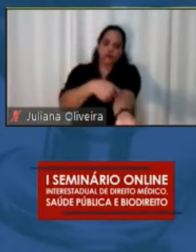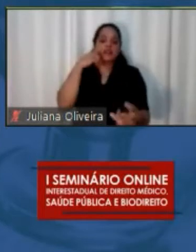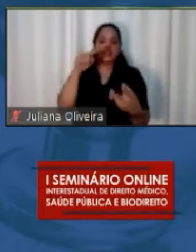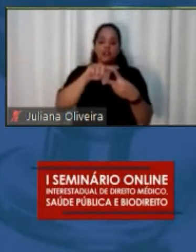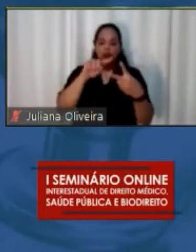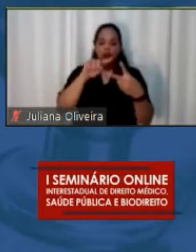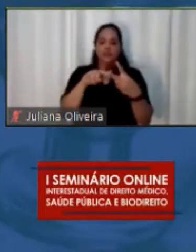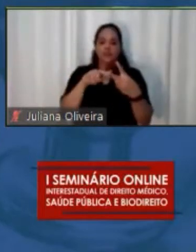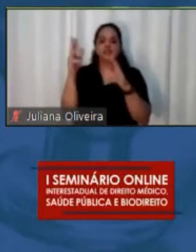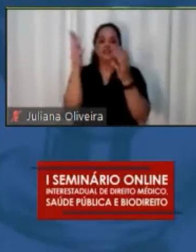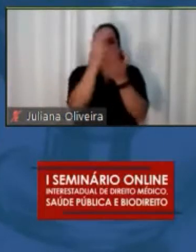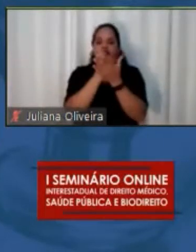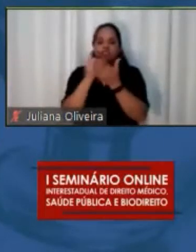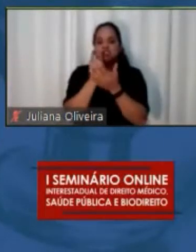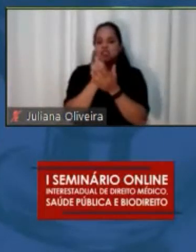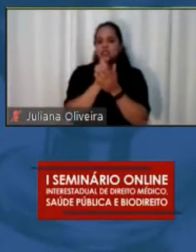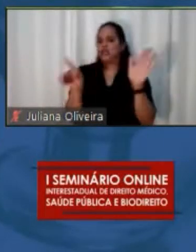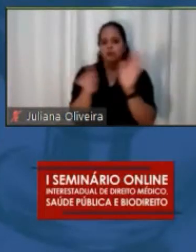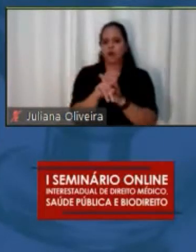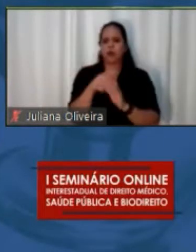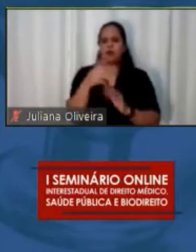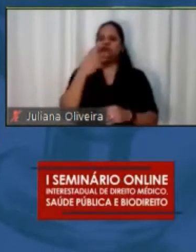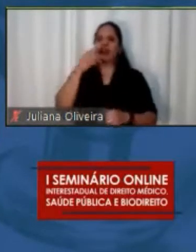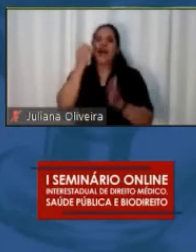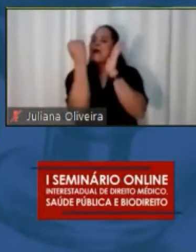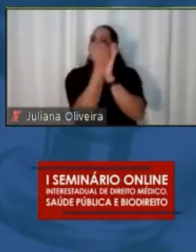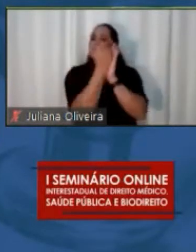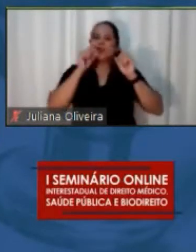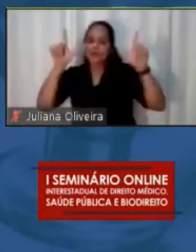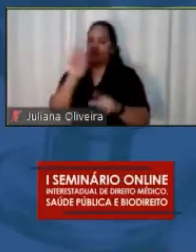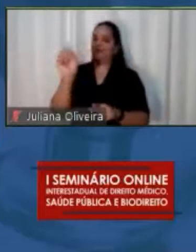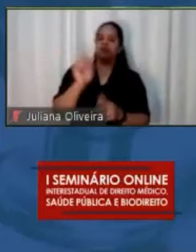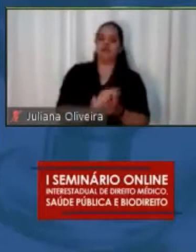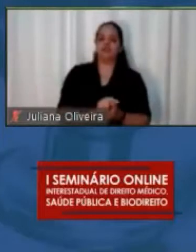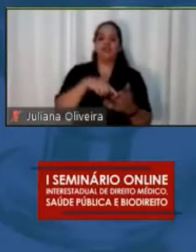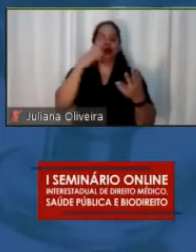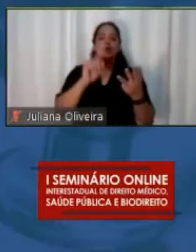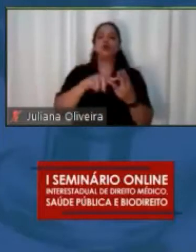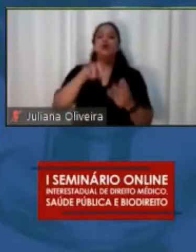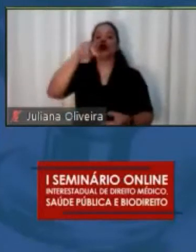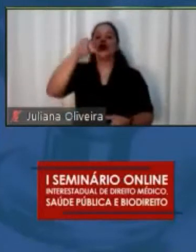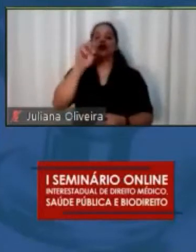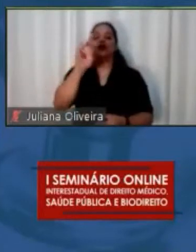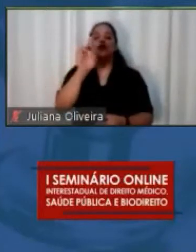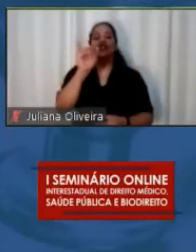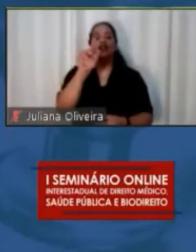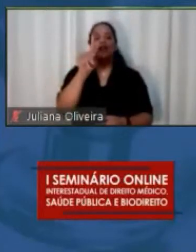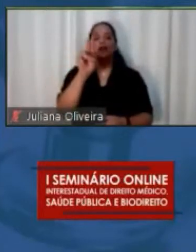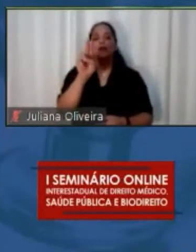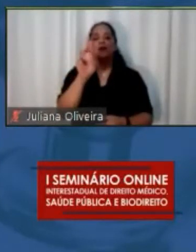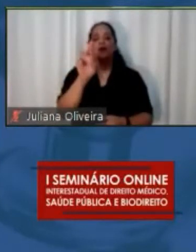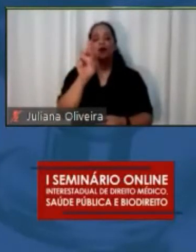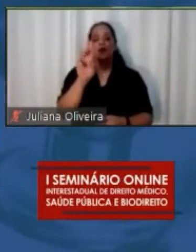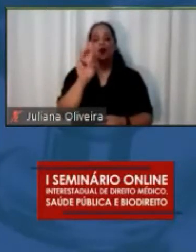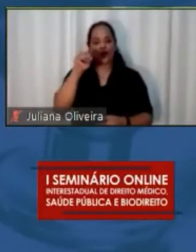comercial com nenhuma delas. O Noripurum, que é muito bem conhecido pela maioria dos colegas médicos, o Noripurum venoso, em